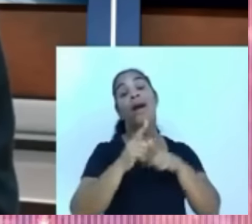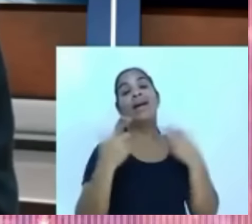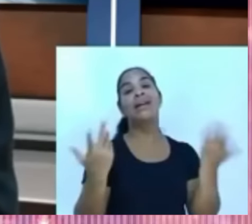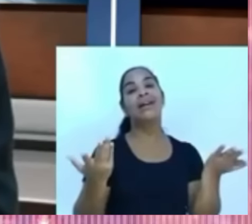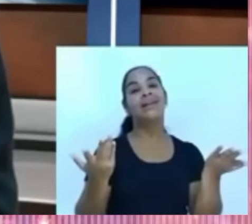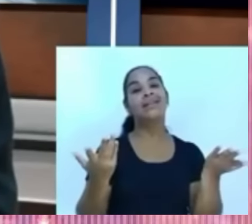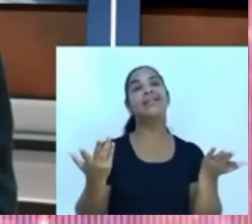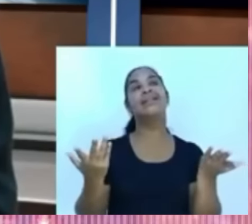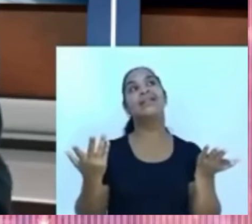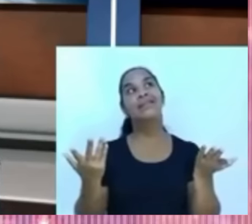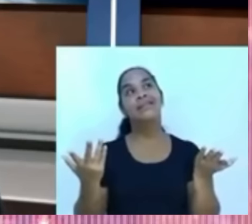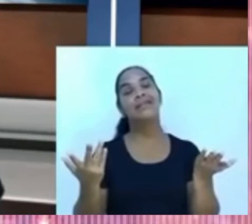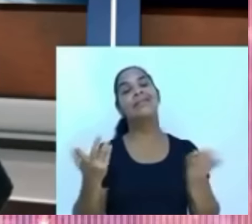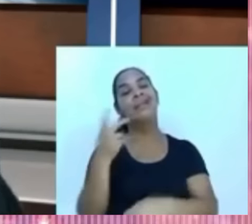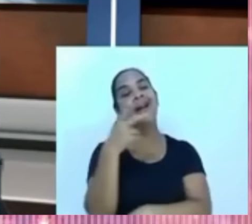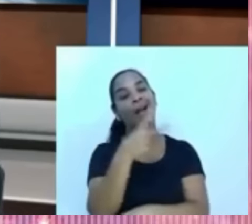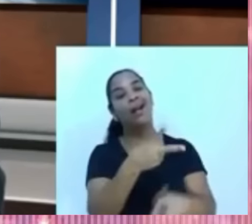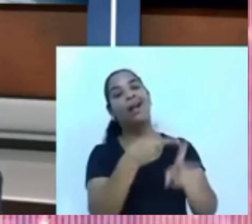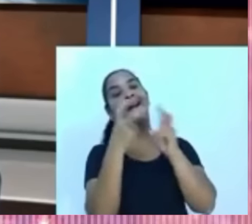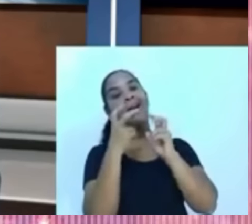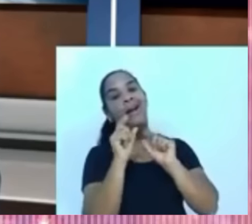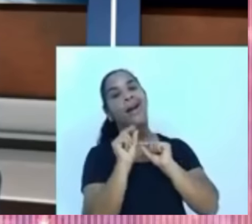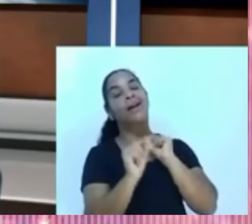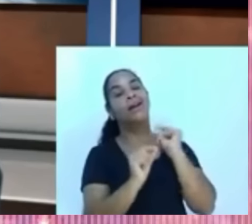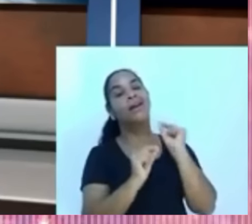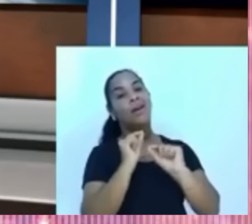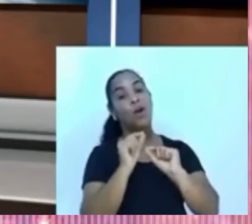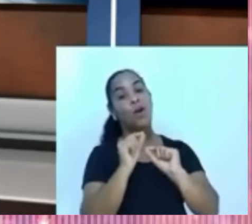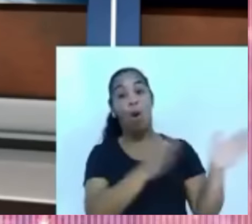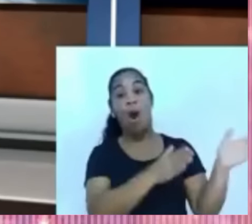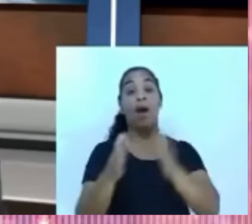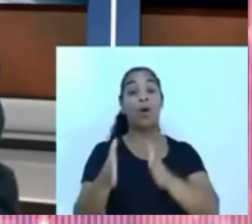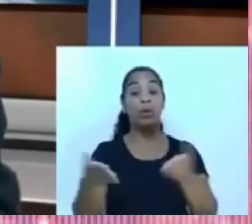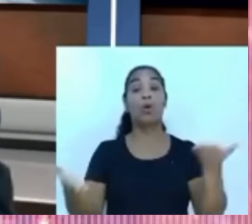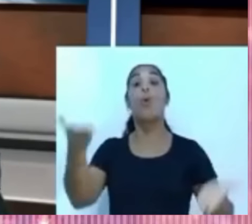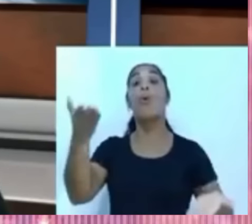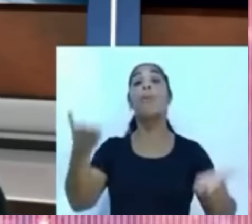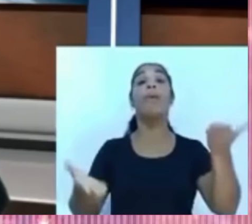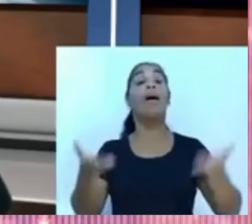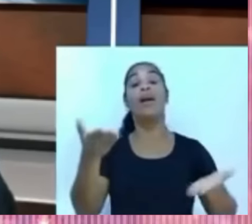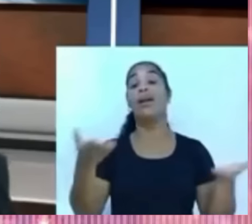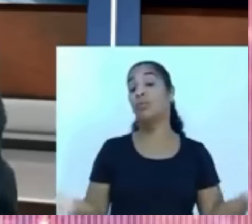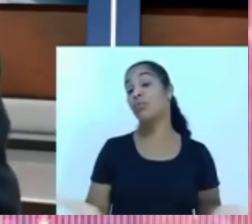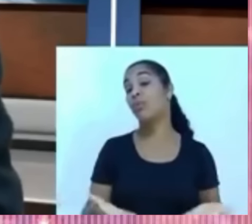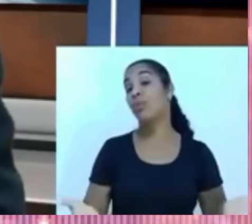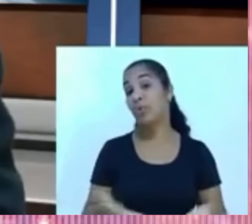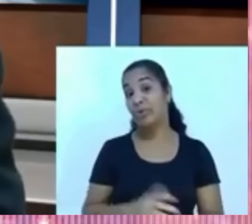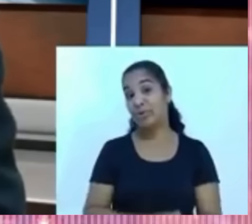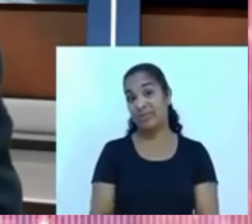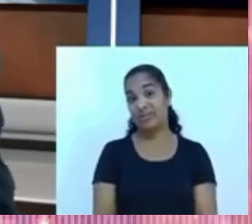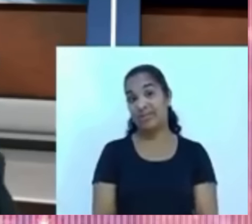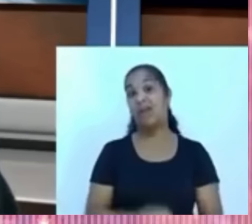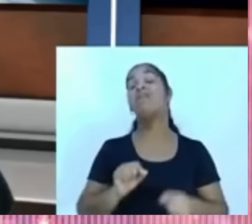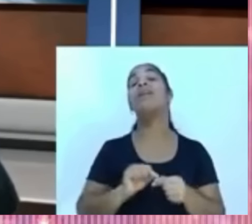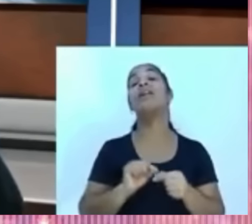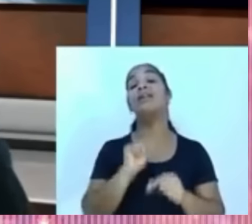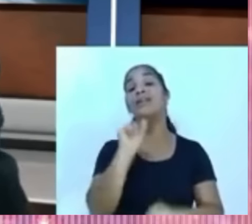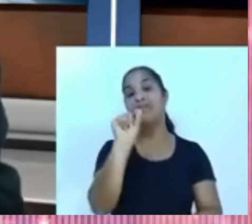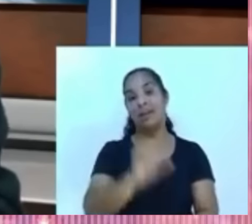do alto para o homem contemporâneo o que é que o homem contemporâneo está buscando